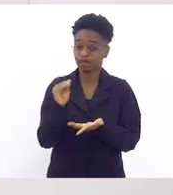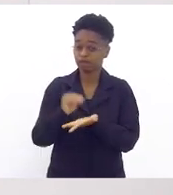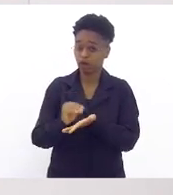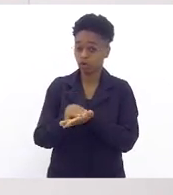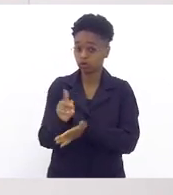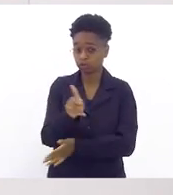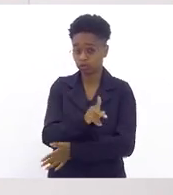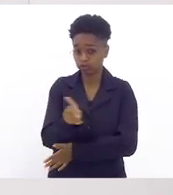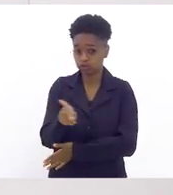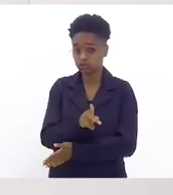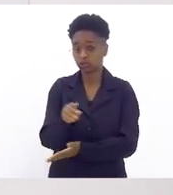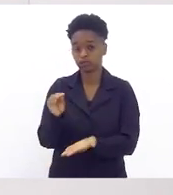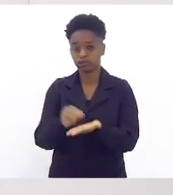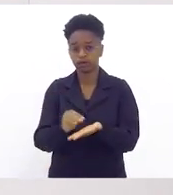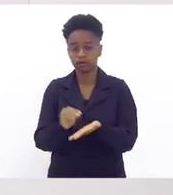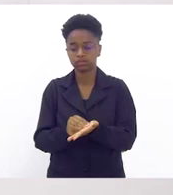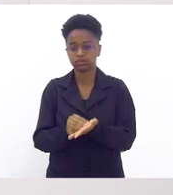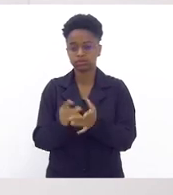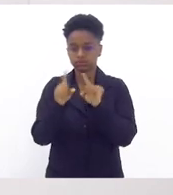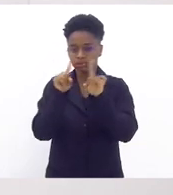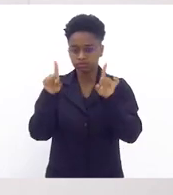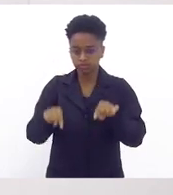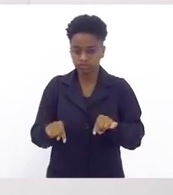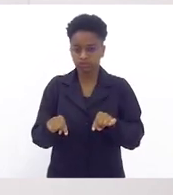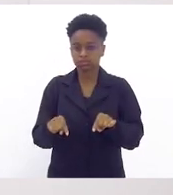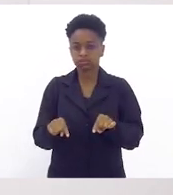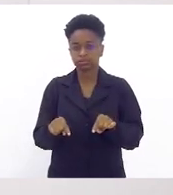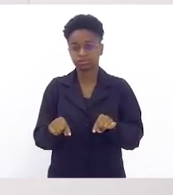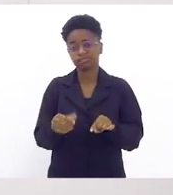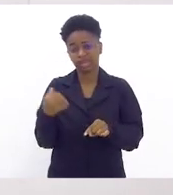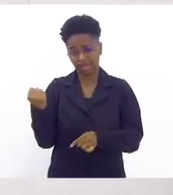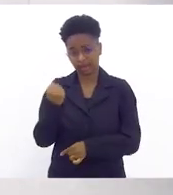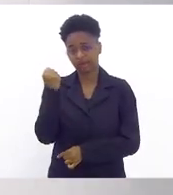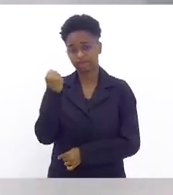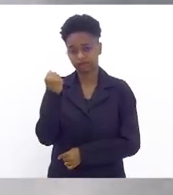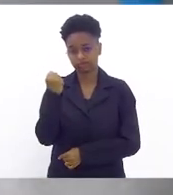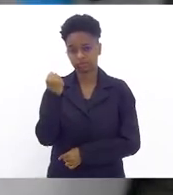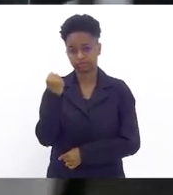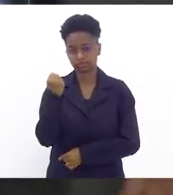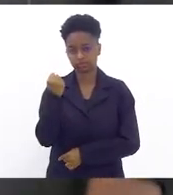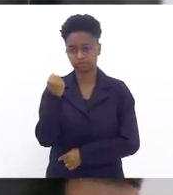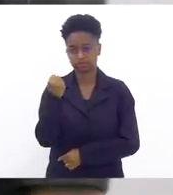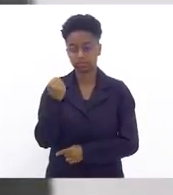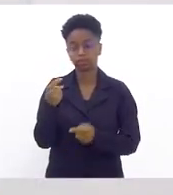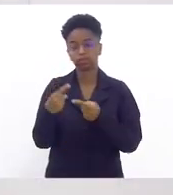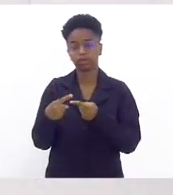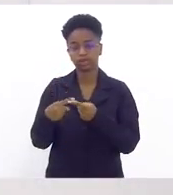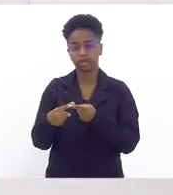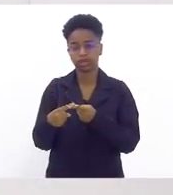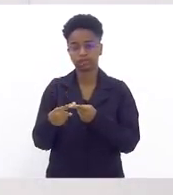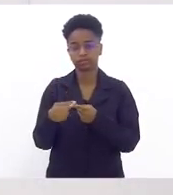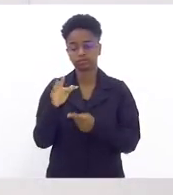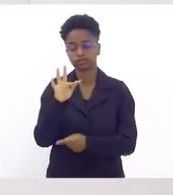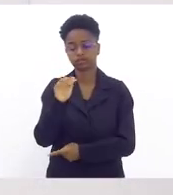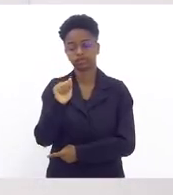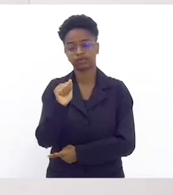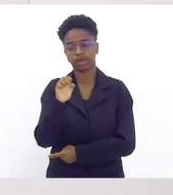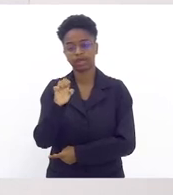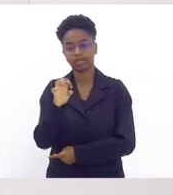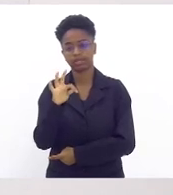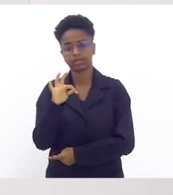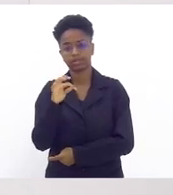professores falta de funcionários isso tá grave Porque como a Faetec né Foi